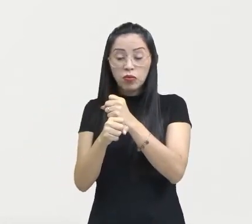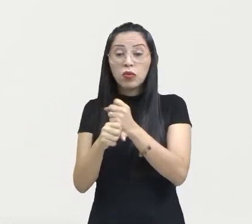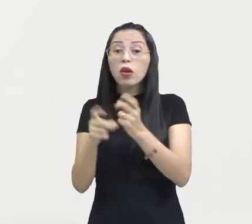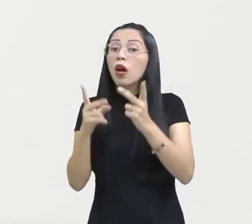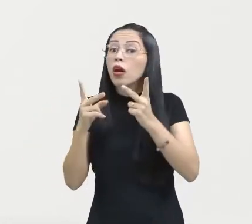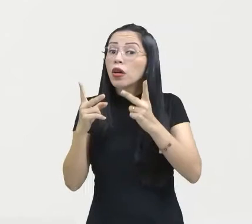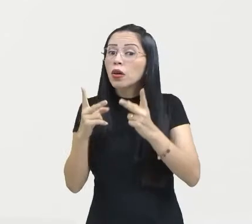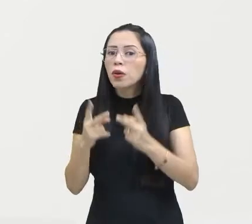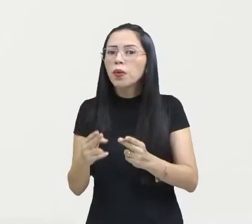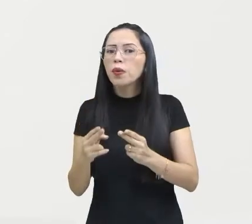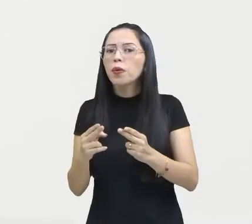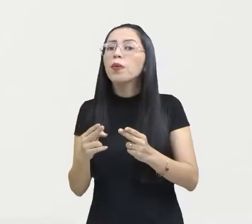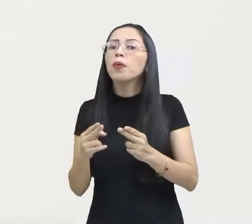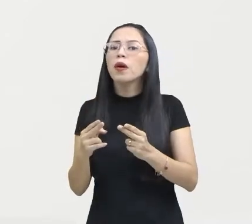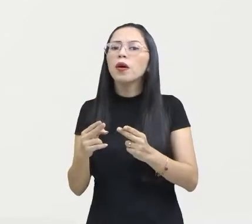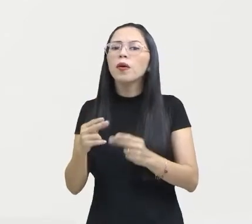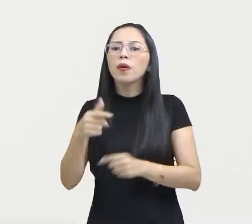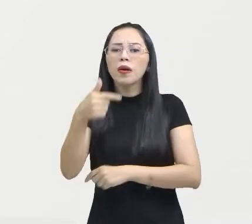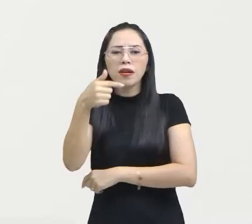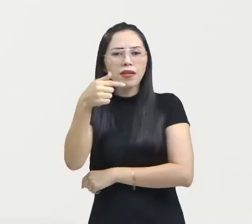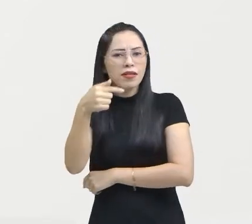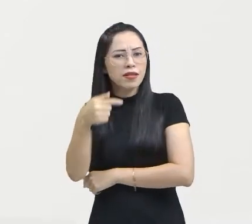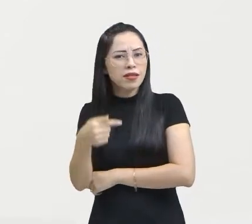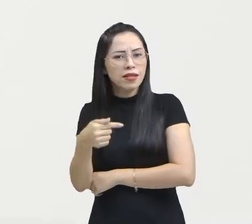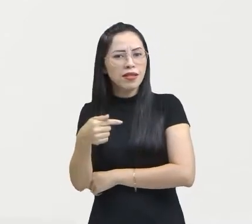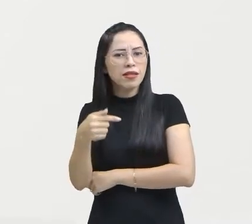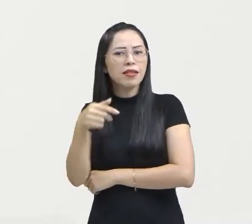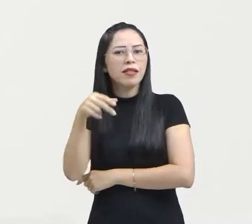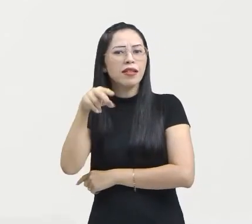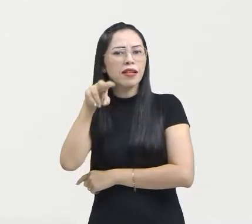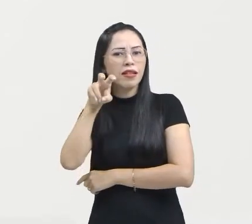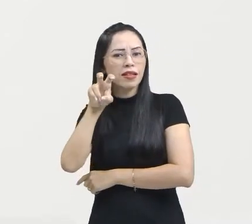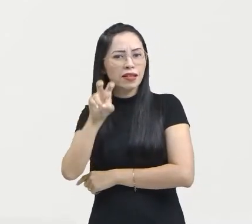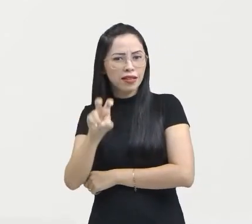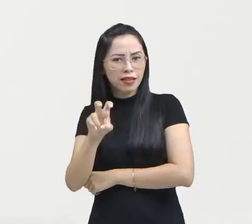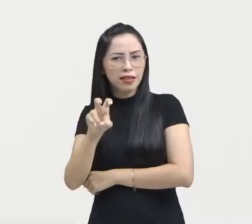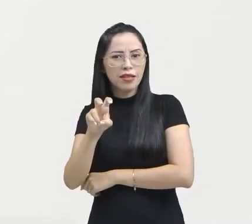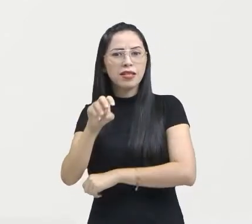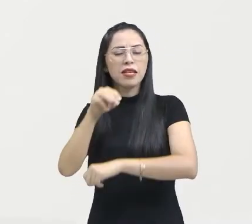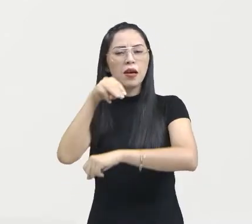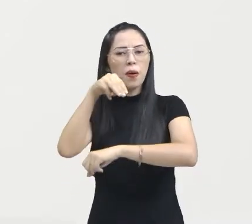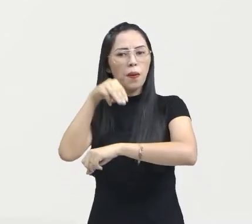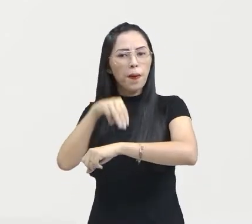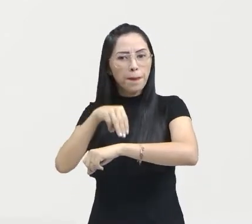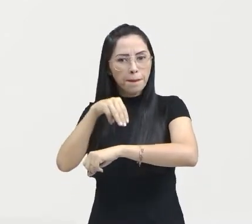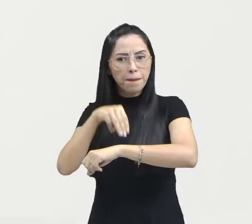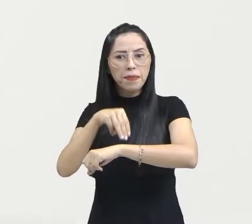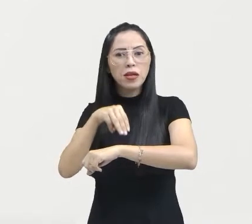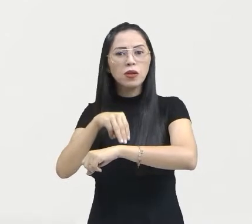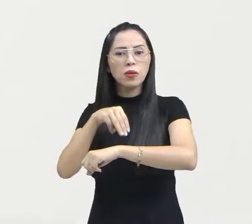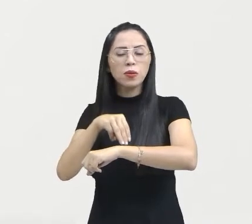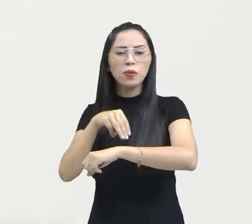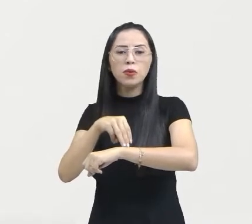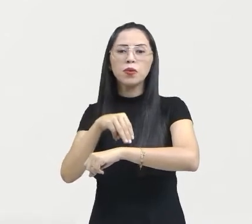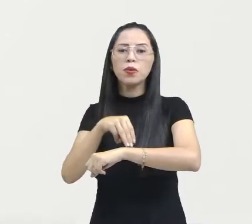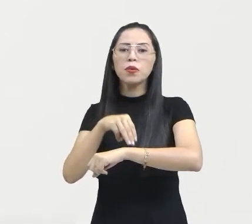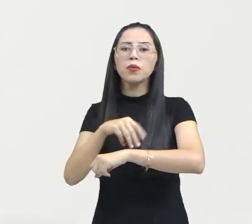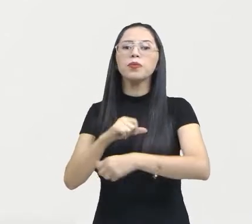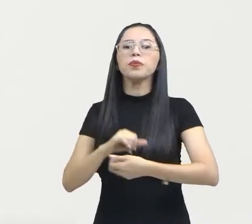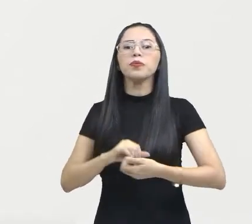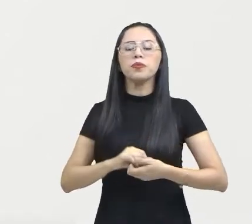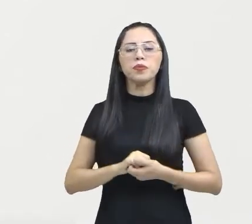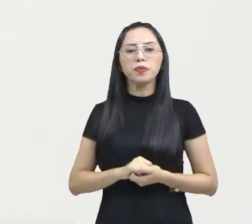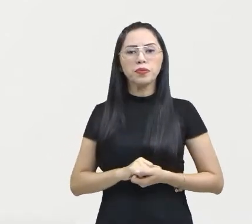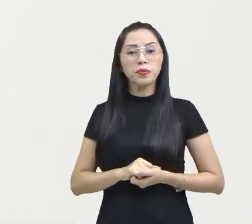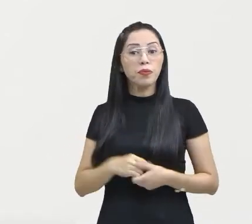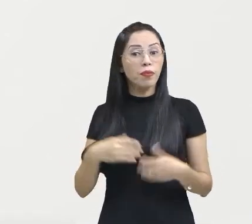verdade? 0 mais 5, 5. Então, nós temos aí o quê? 75 minutos. Então,